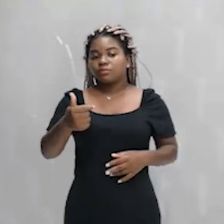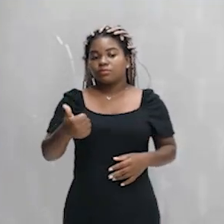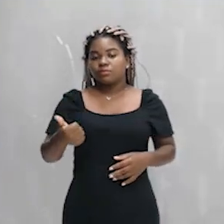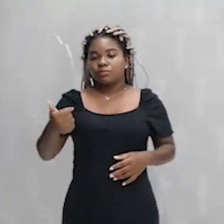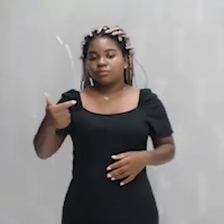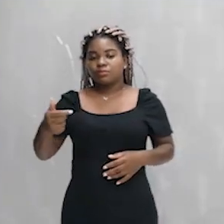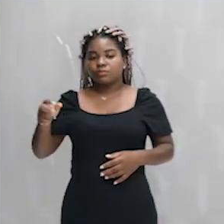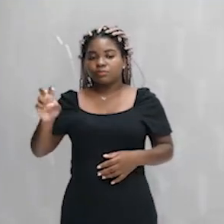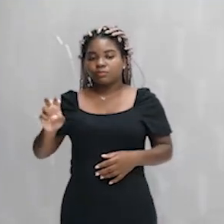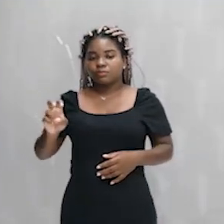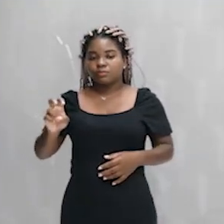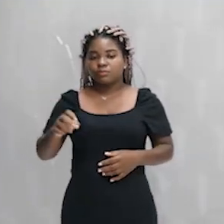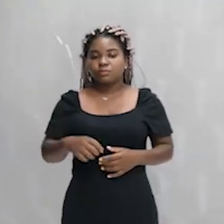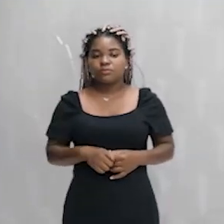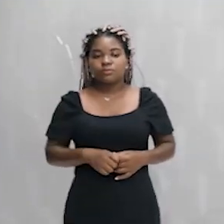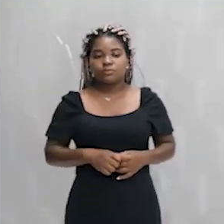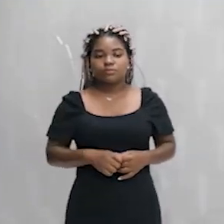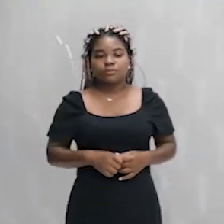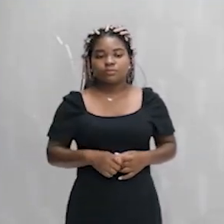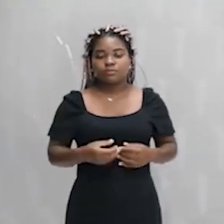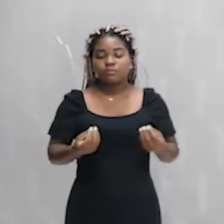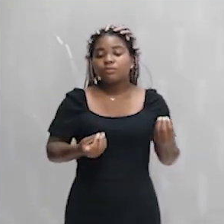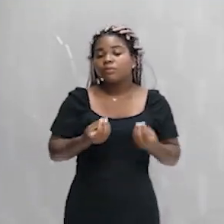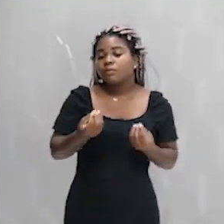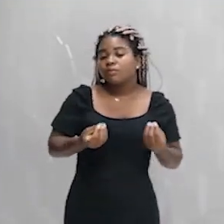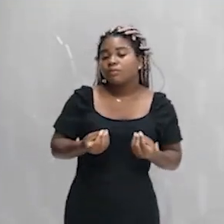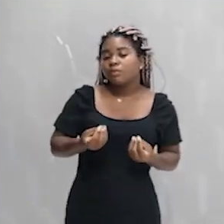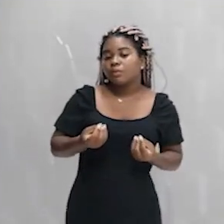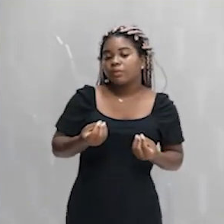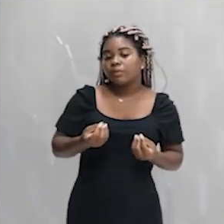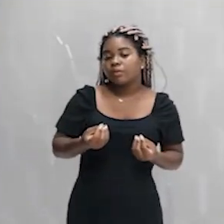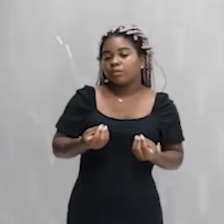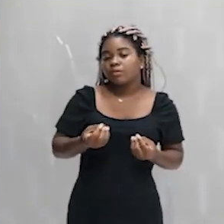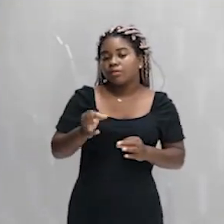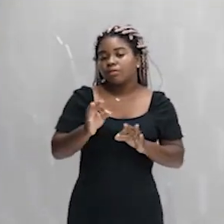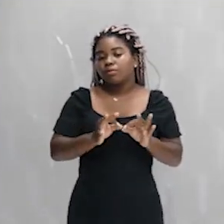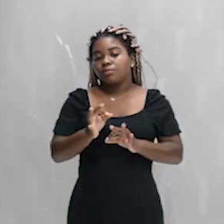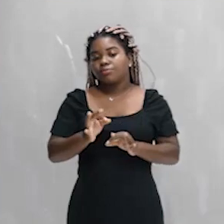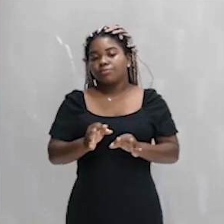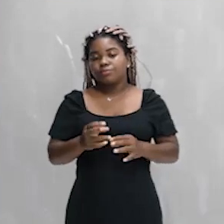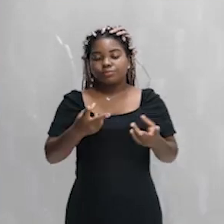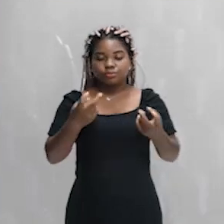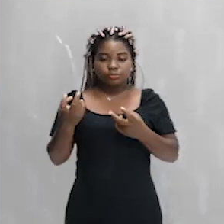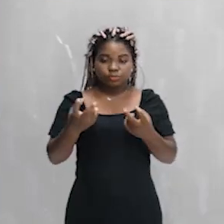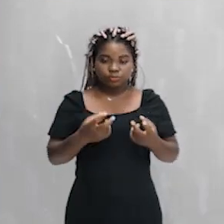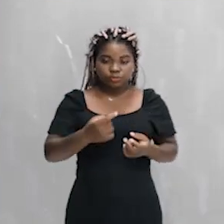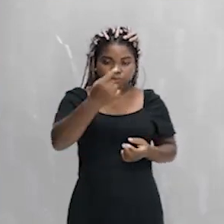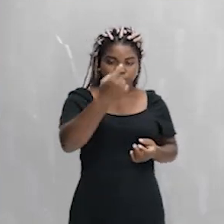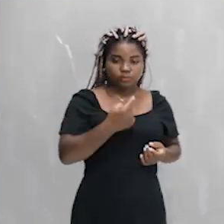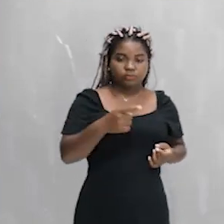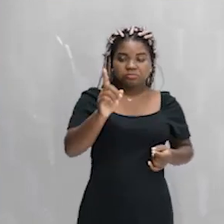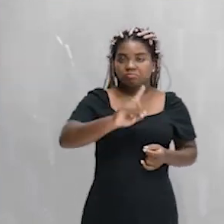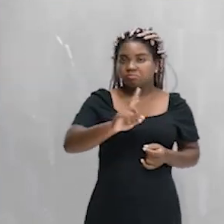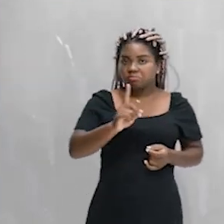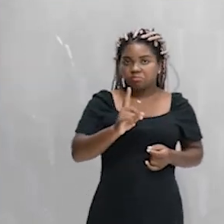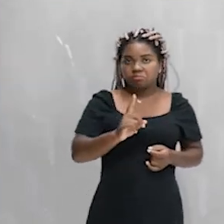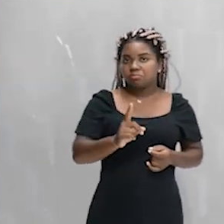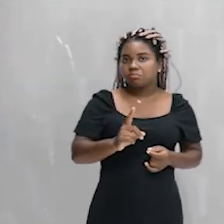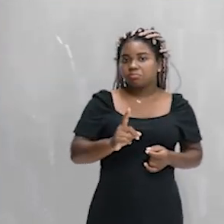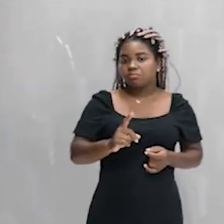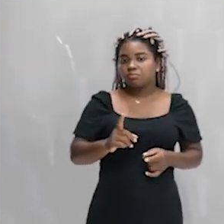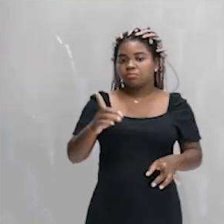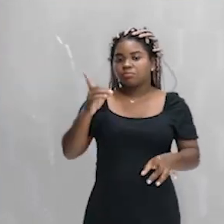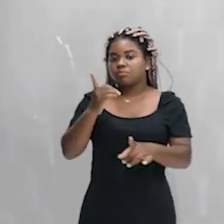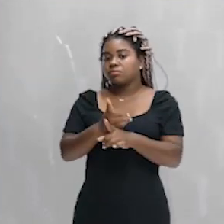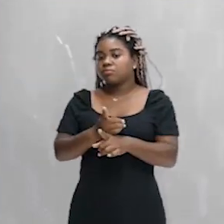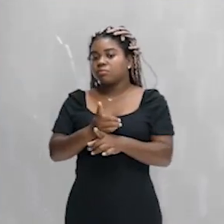Então, quando aparecer esse tipo de situação, como é que a gente vai fazer? Perceba que eu não estou calculando mais a imagem de ninguém, não. Eu já tenho que